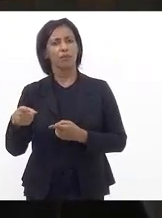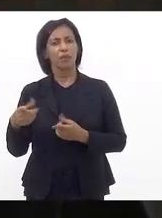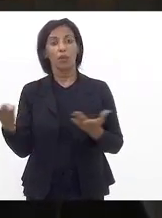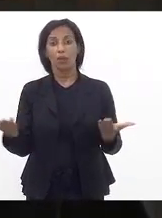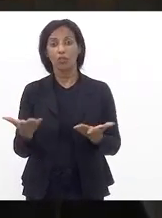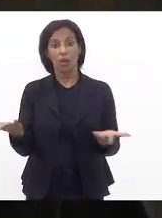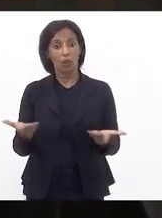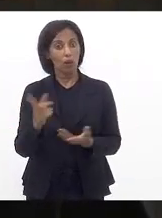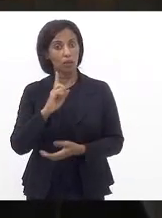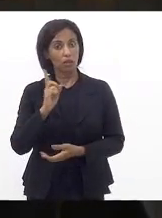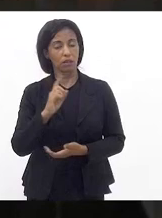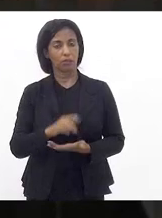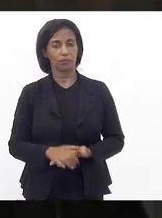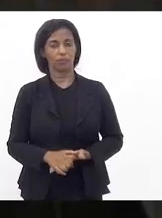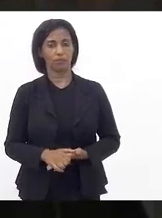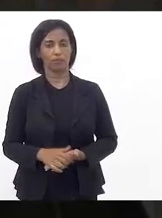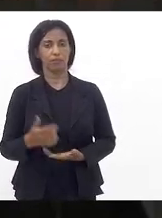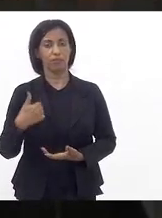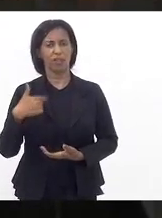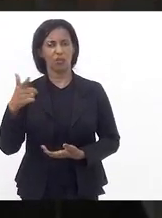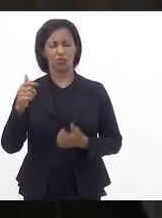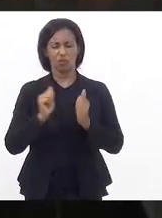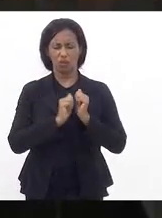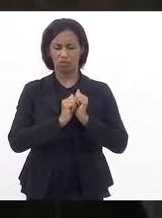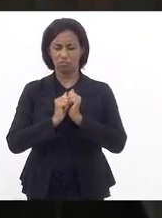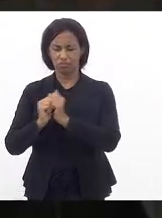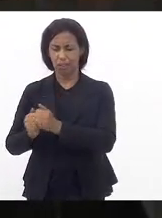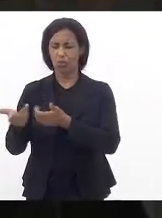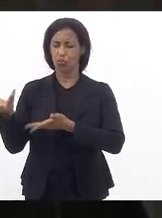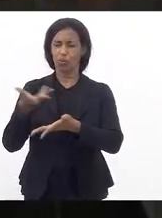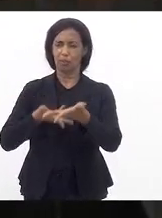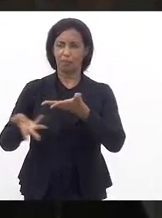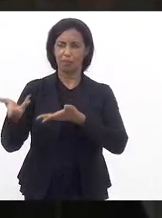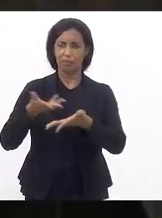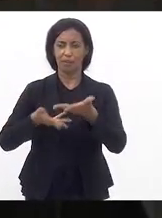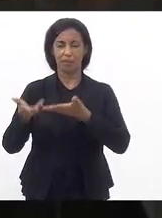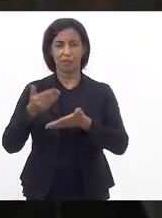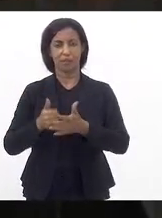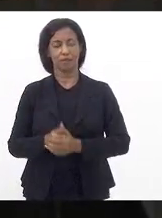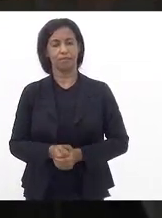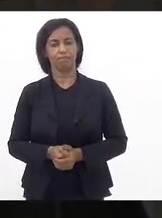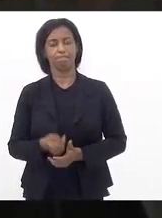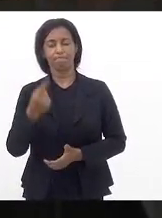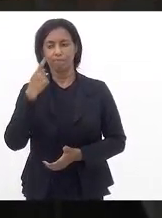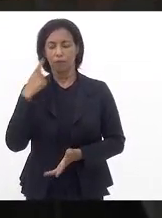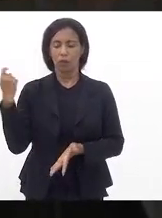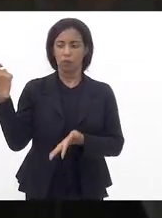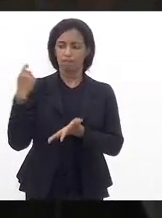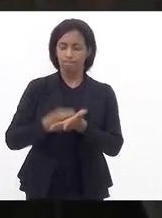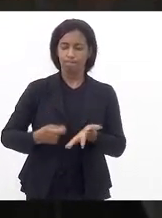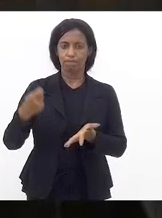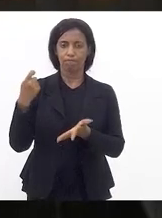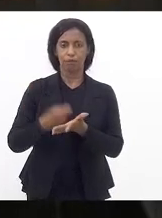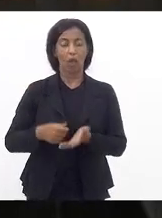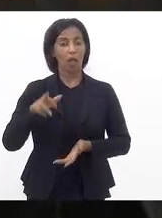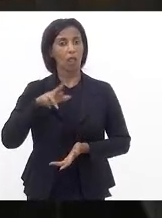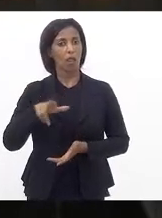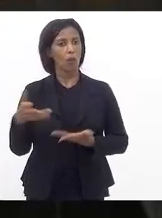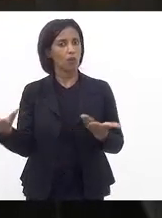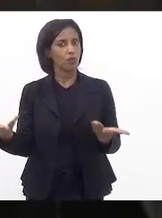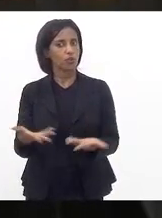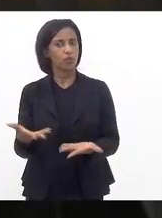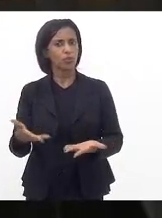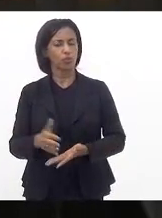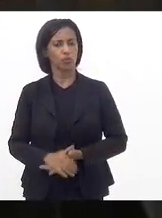tá não é de agora eu sou sua companheira sou sua parceira e eu vejo você debatendo sobre isso não é de